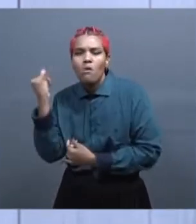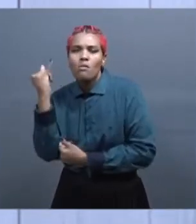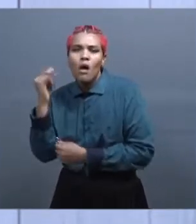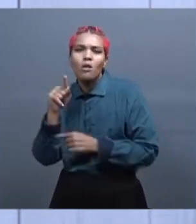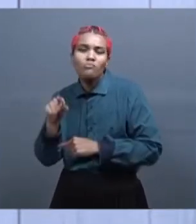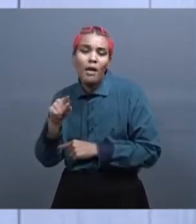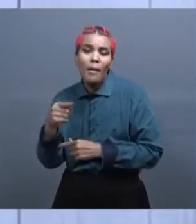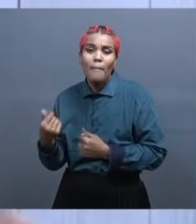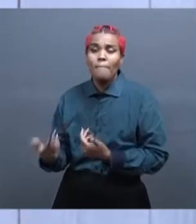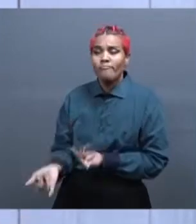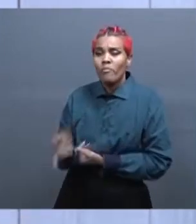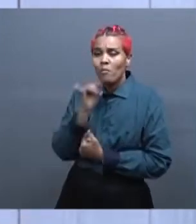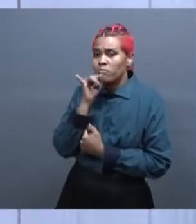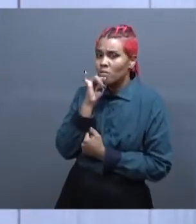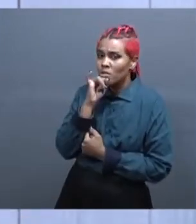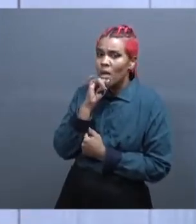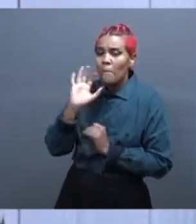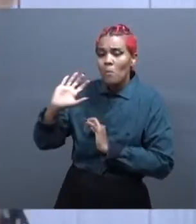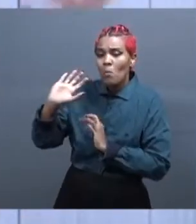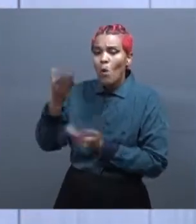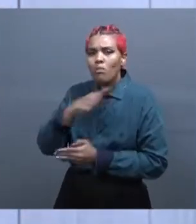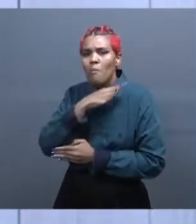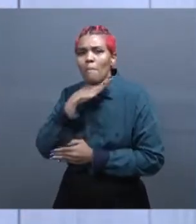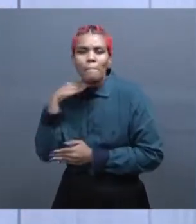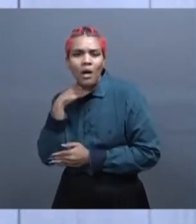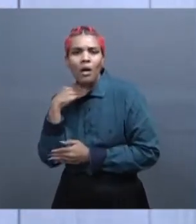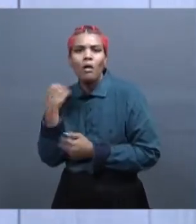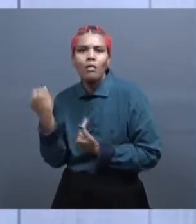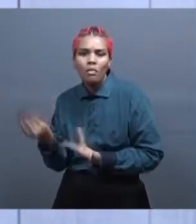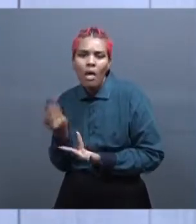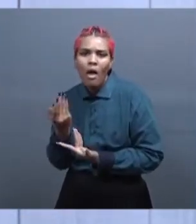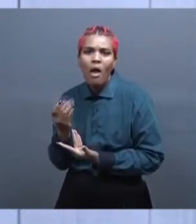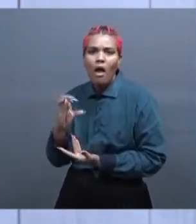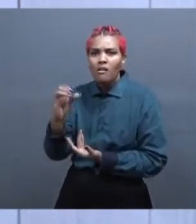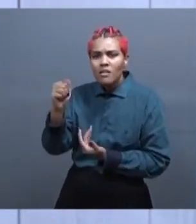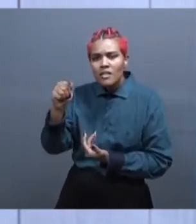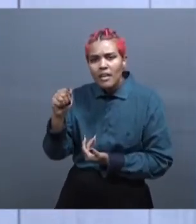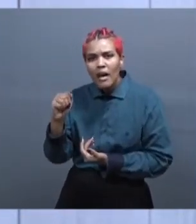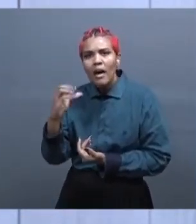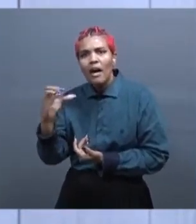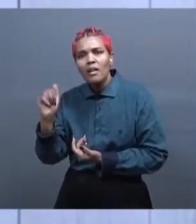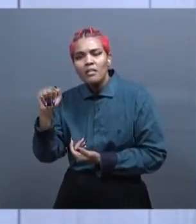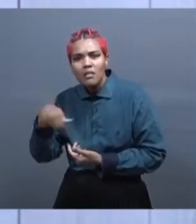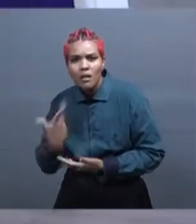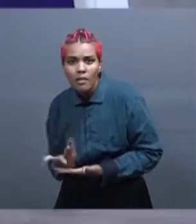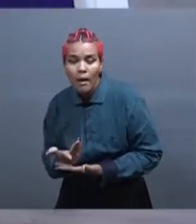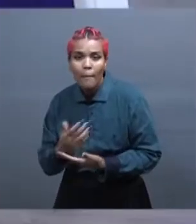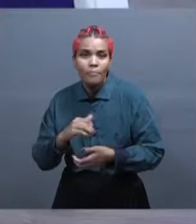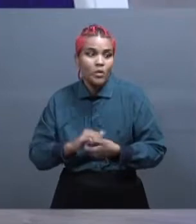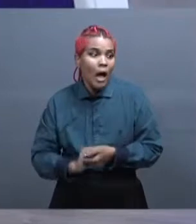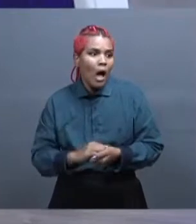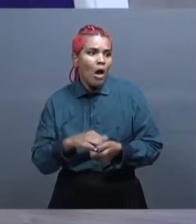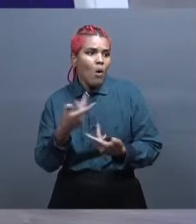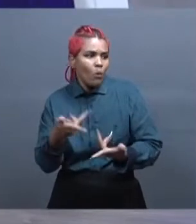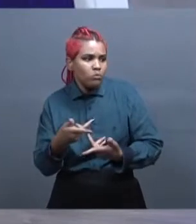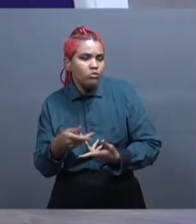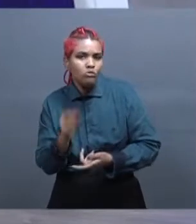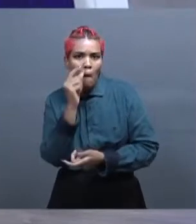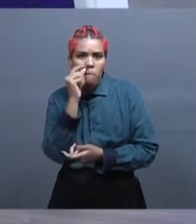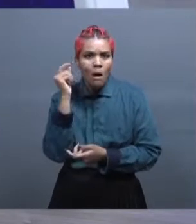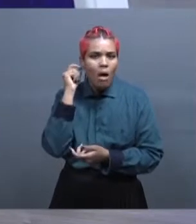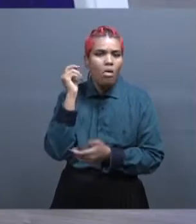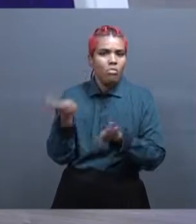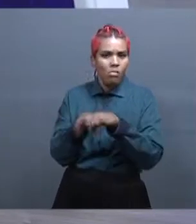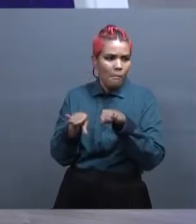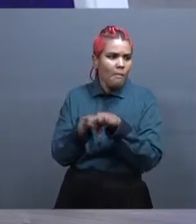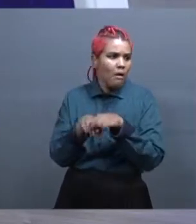sabem por exemplo quando matam uma presença importante um inimigo e os piercings também né nesse simbologia também tem os